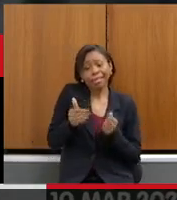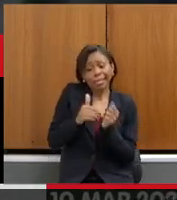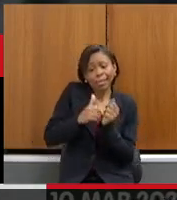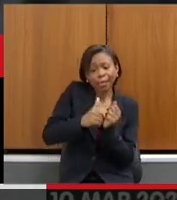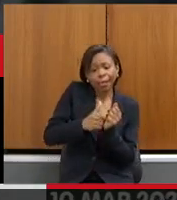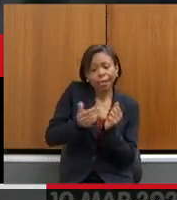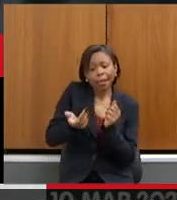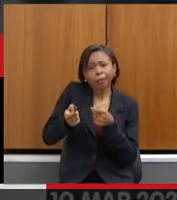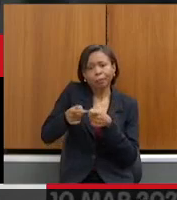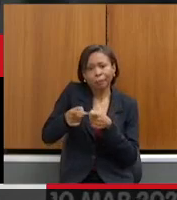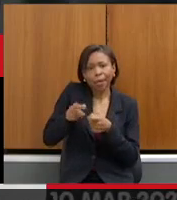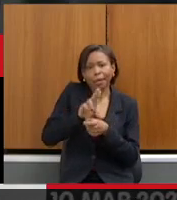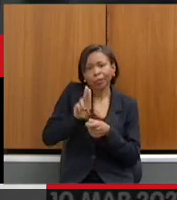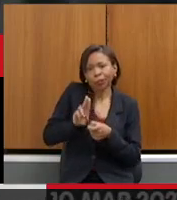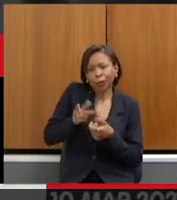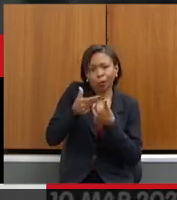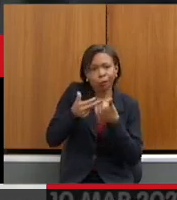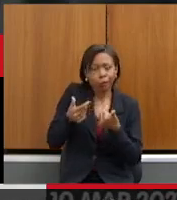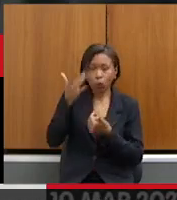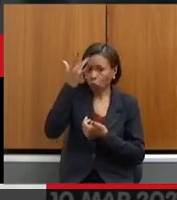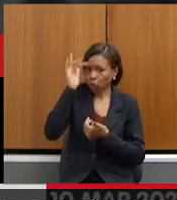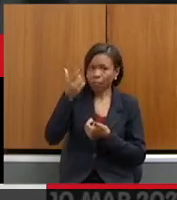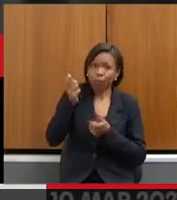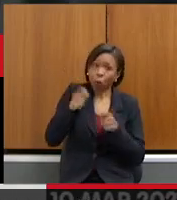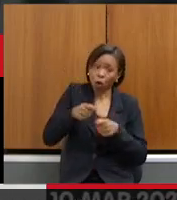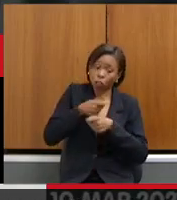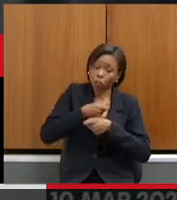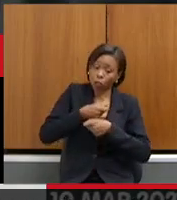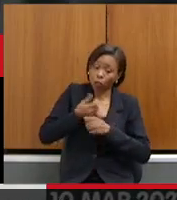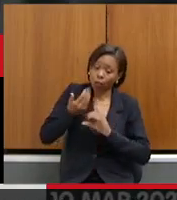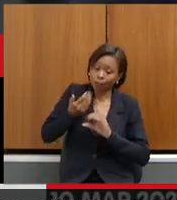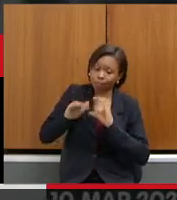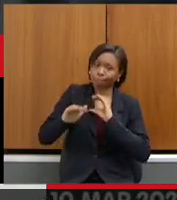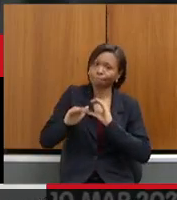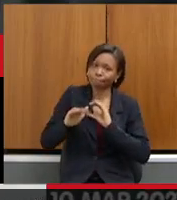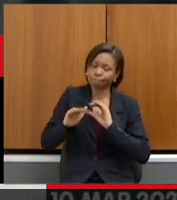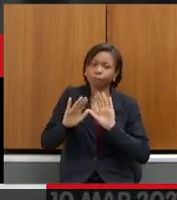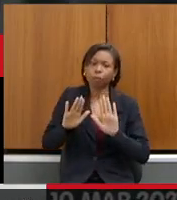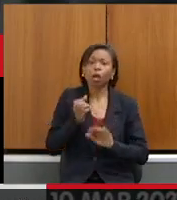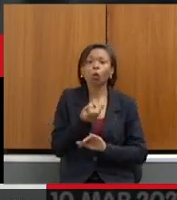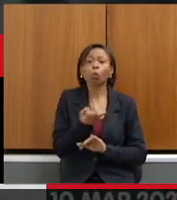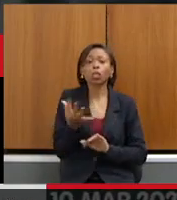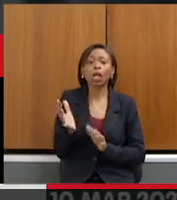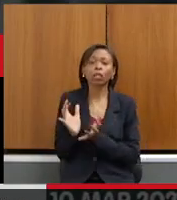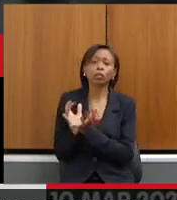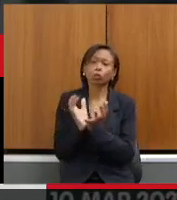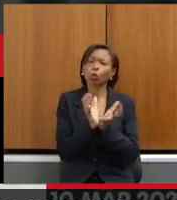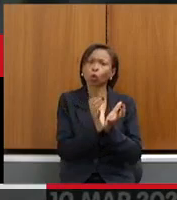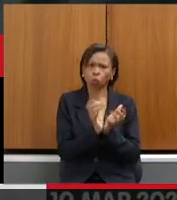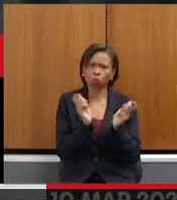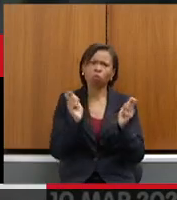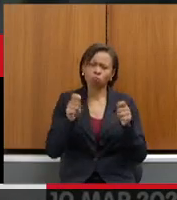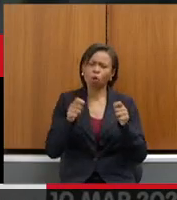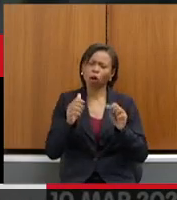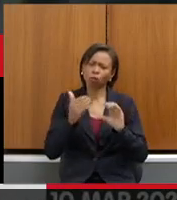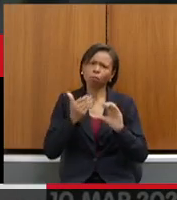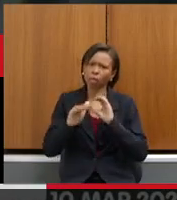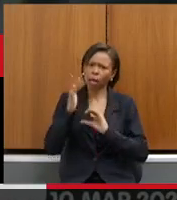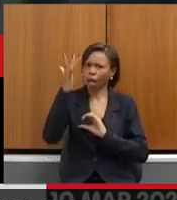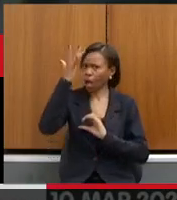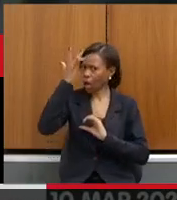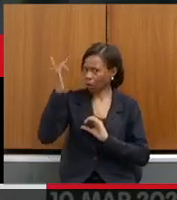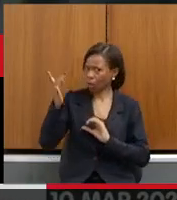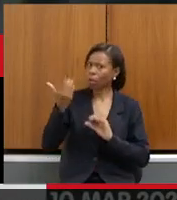eu não sei se nós poderíamos compartilhar isso o quantitativo e quais são os grupos estão não tem problema eu vou posso te mandar amanhã